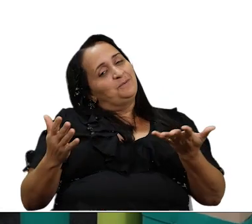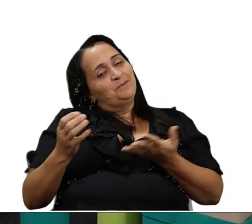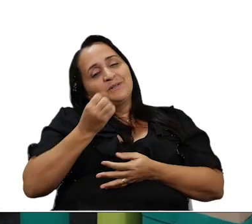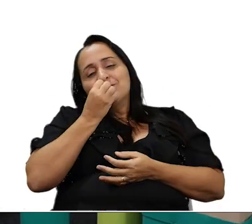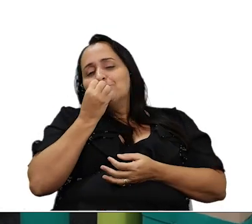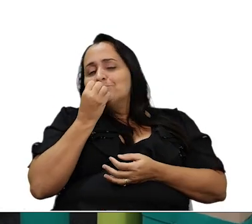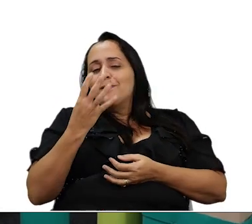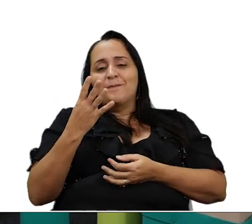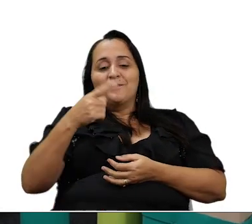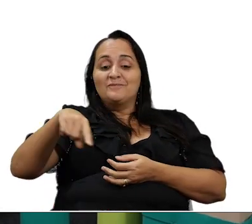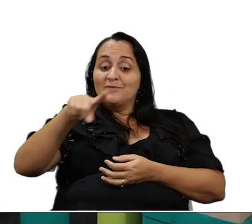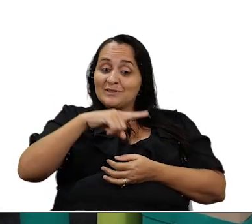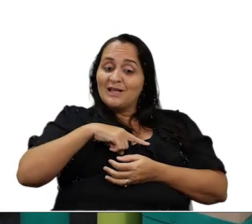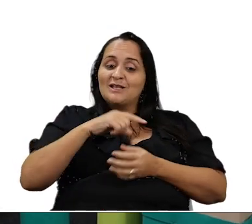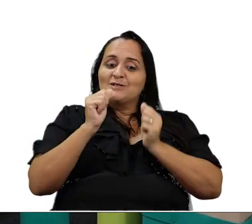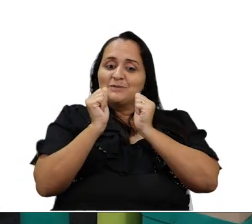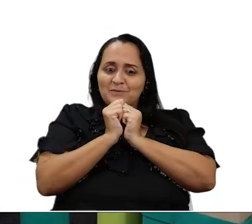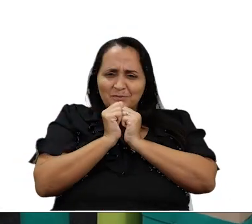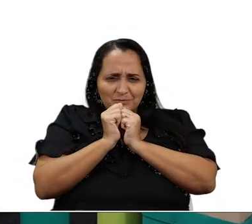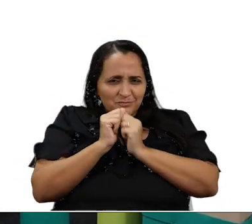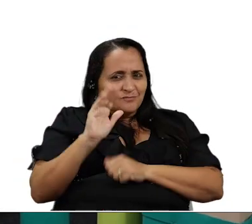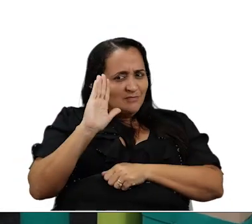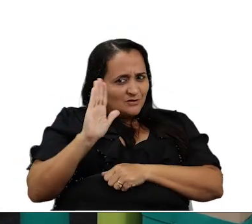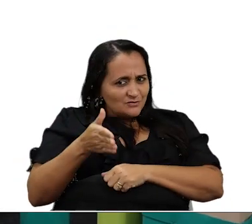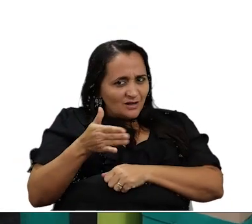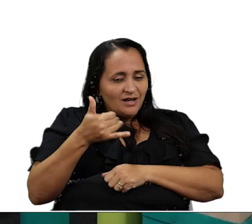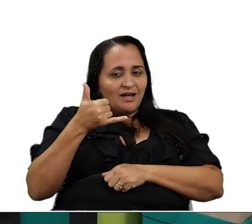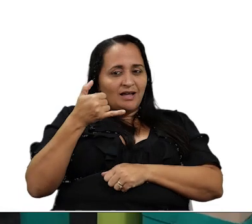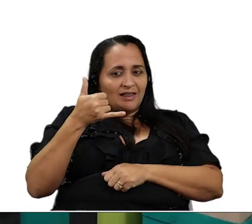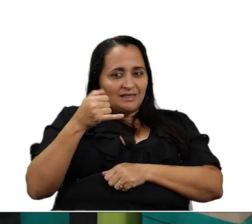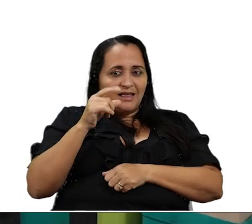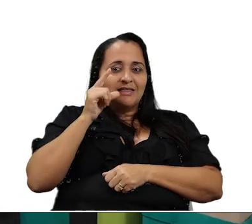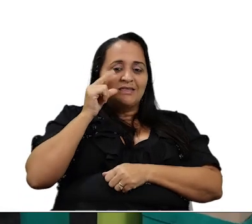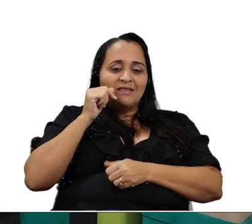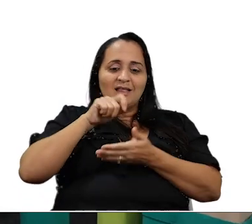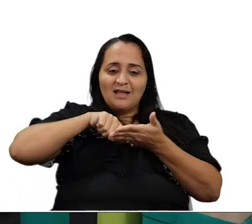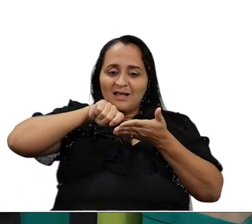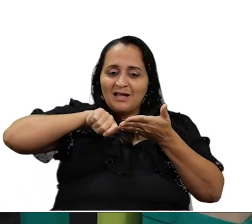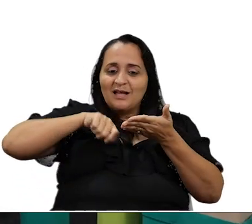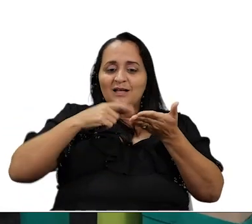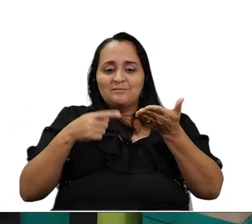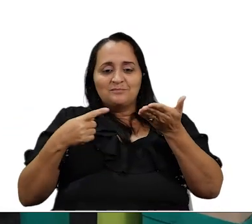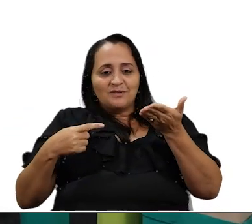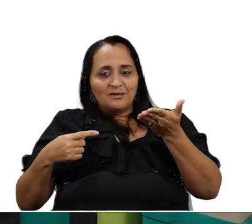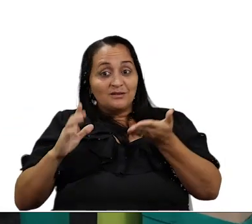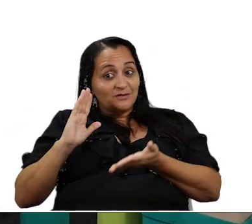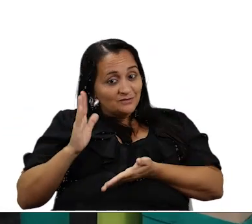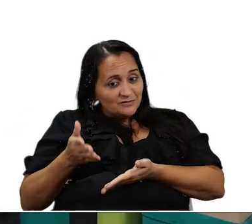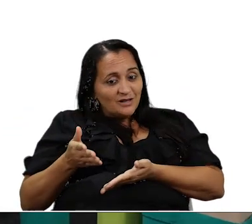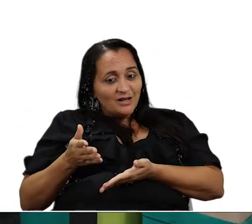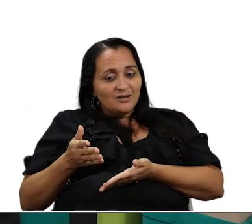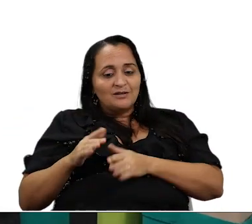novo comigo. Organizaram todo o material, pegaram a dica da Carol? Espero aí que já tenham lápis, caderno,